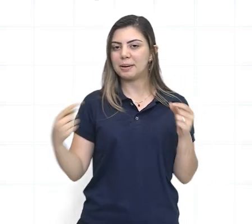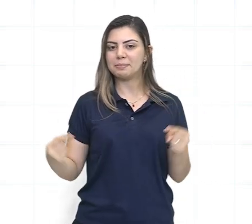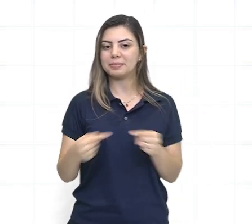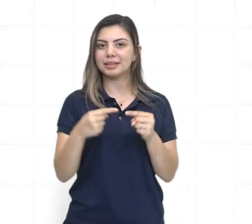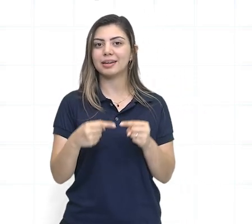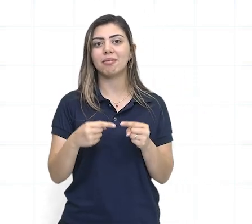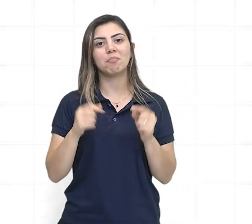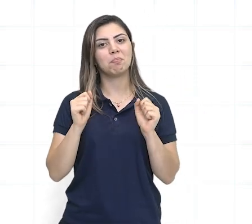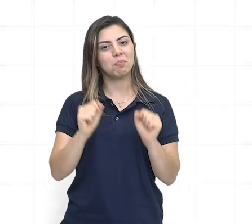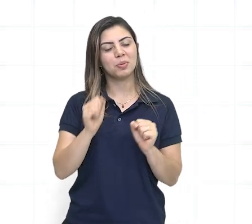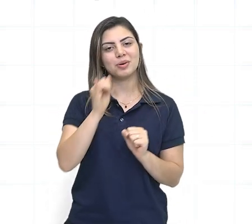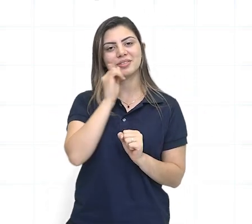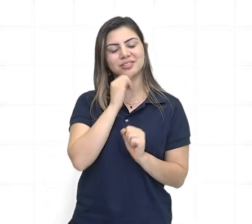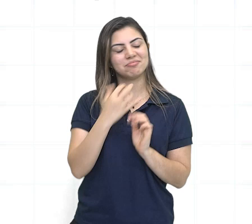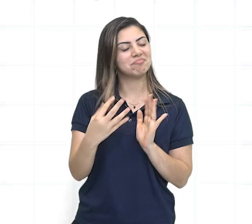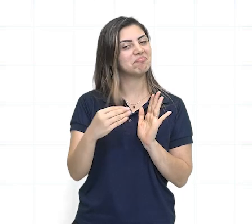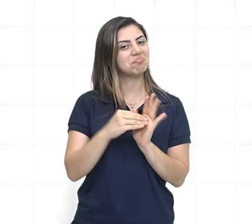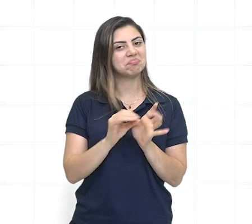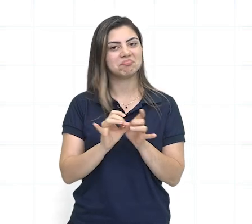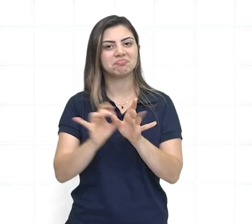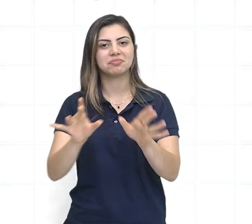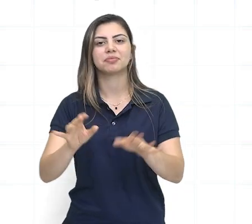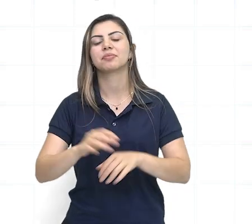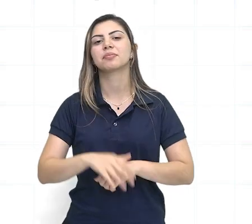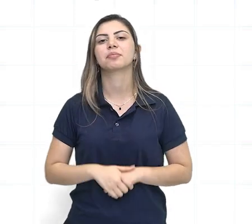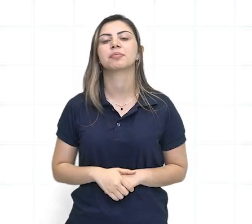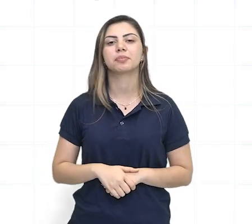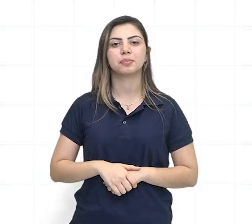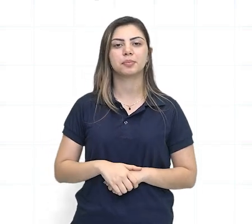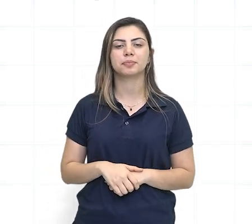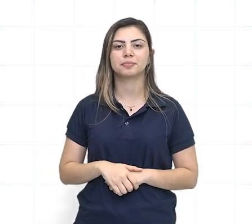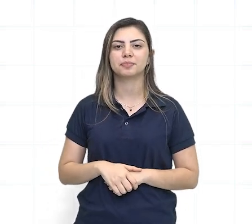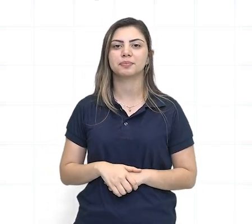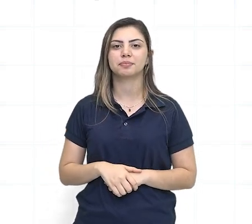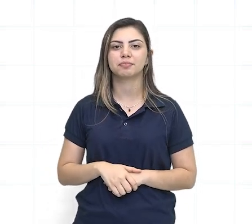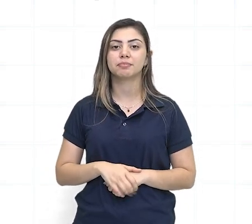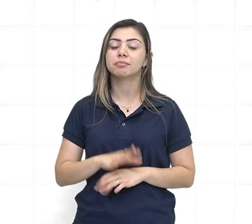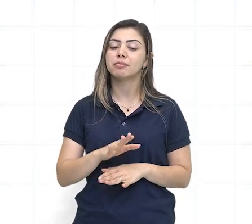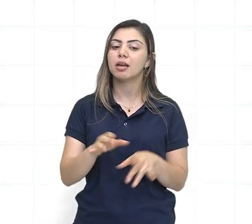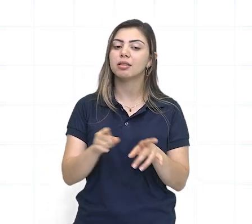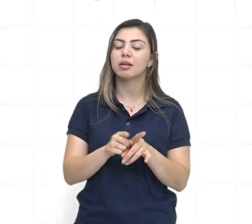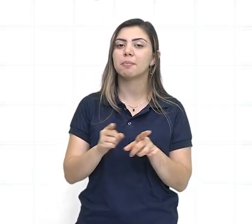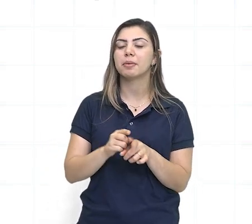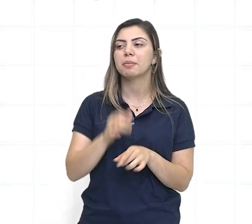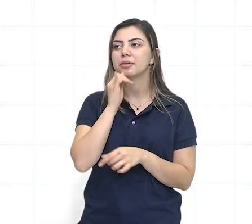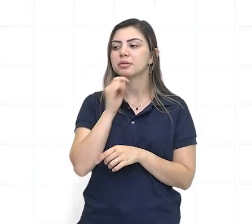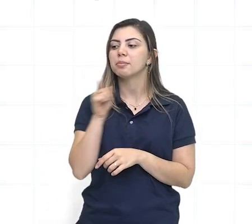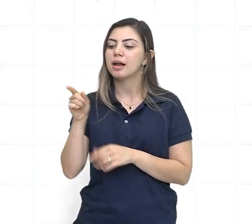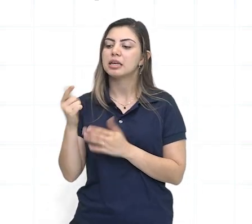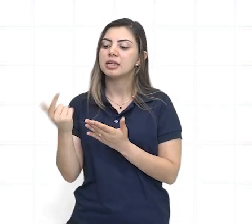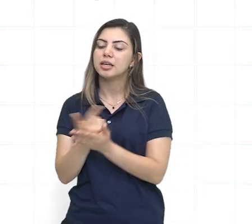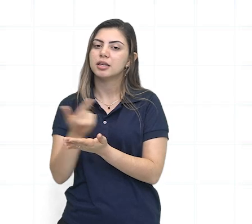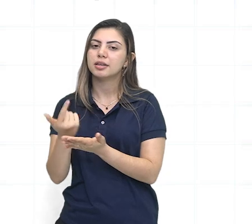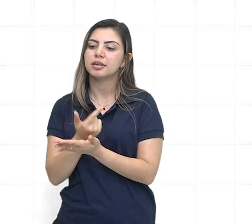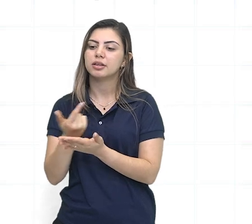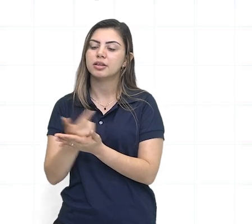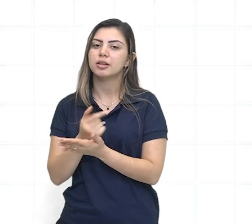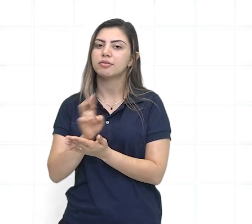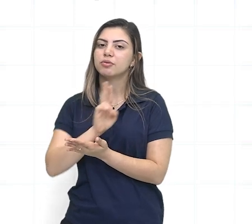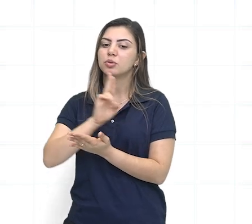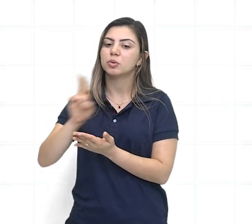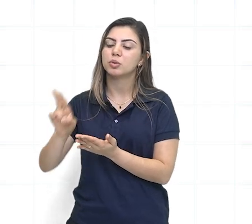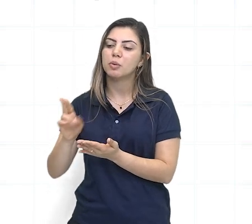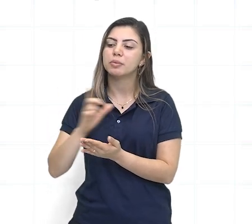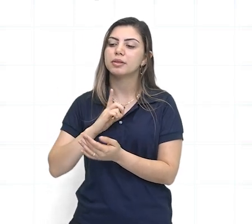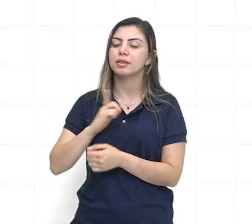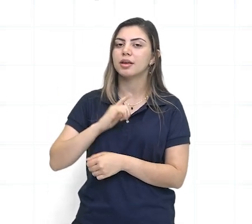posso exemplificar, né? Assim como no livro fulano de tal, tem o